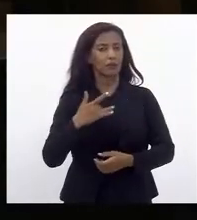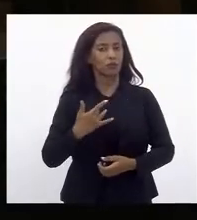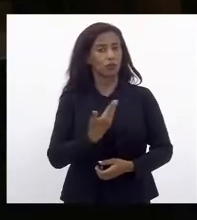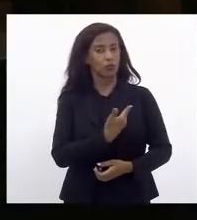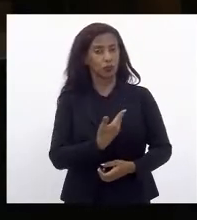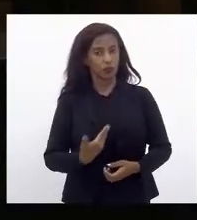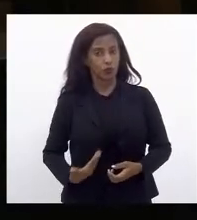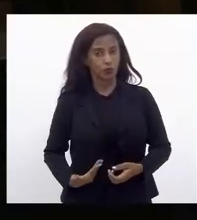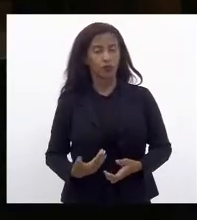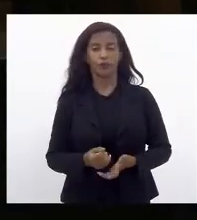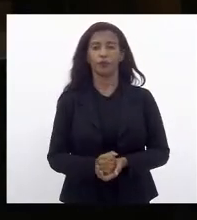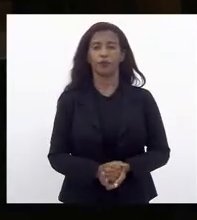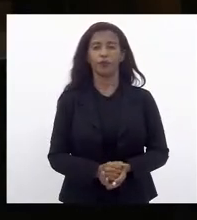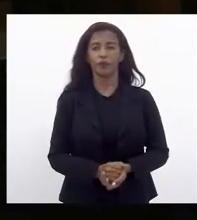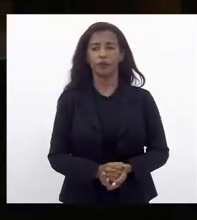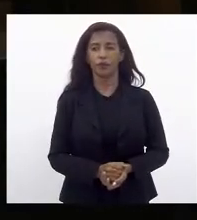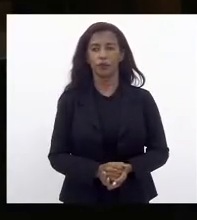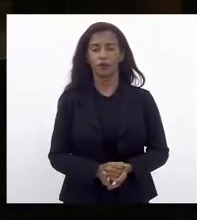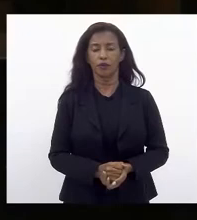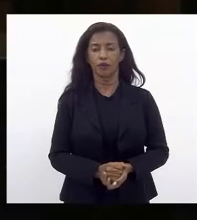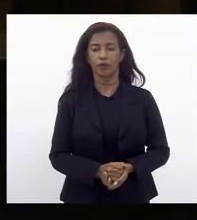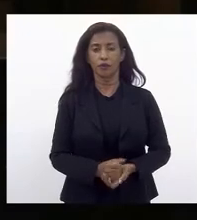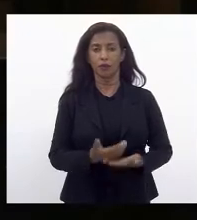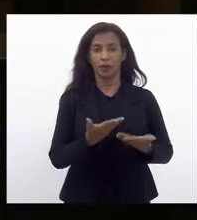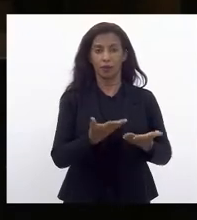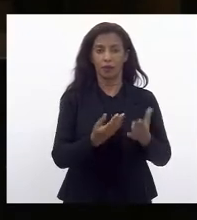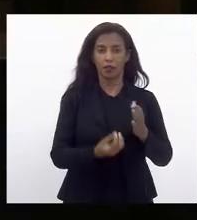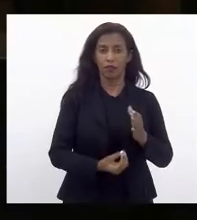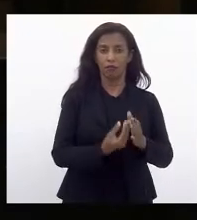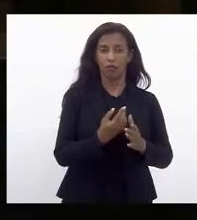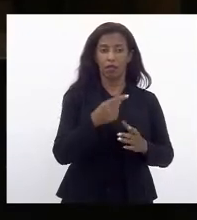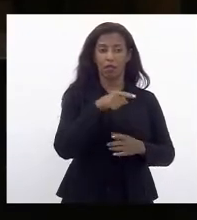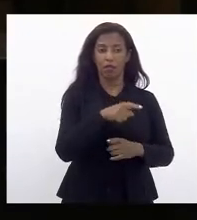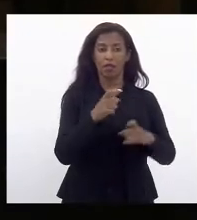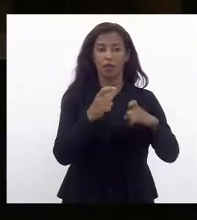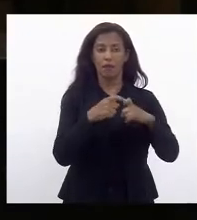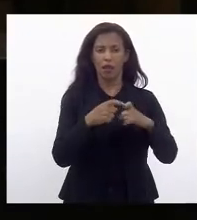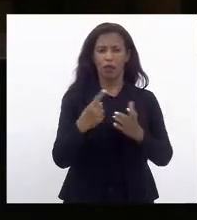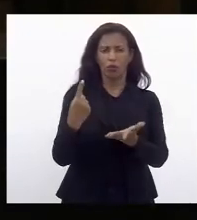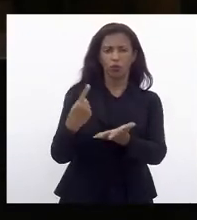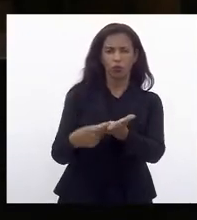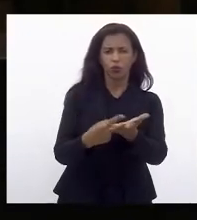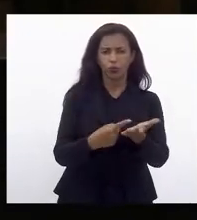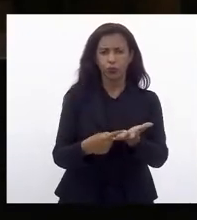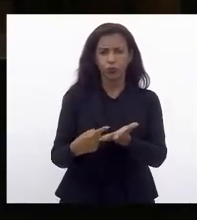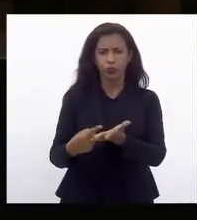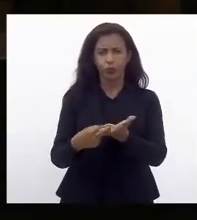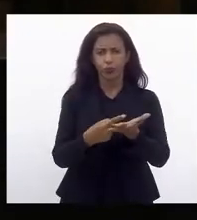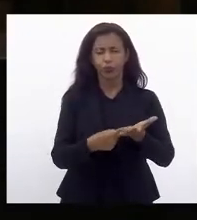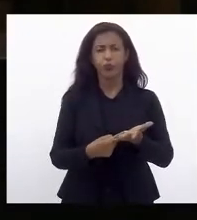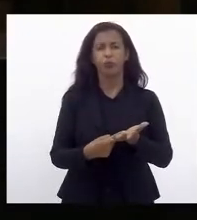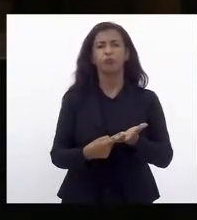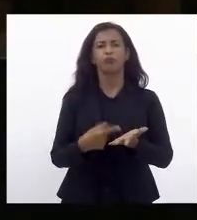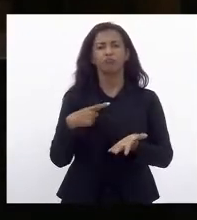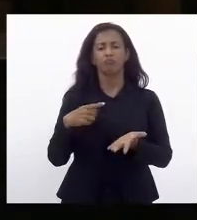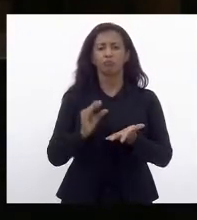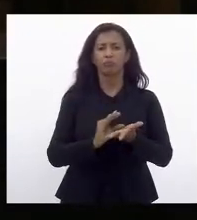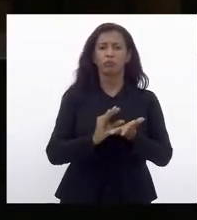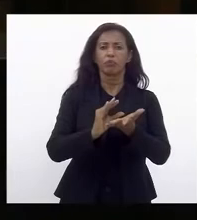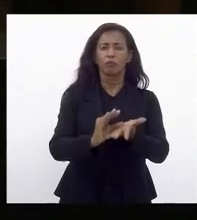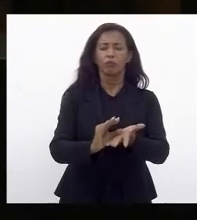pública. E daí esses médicos comprometidos, capitaneados inclusive